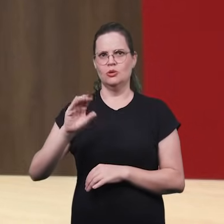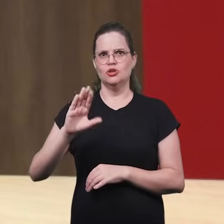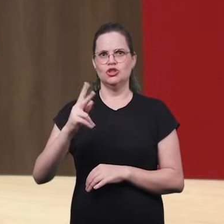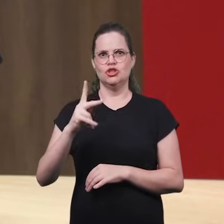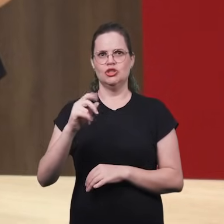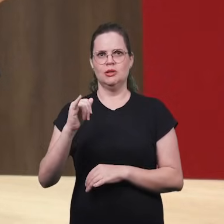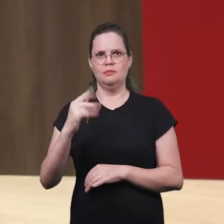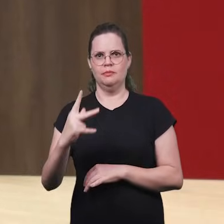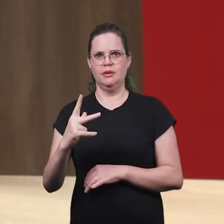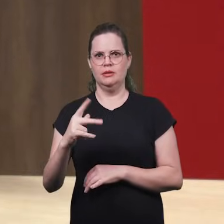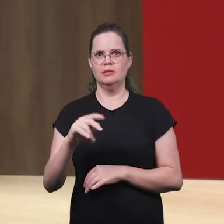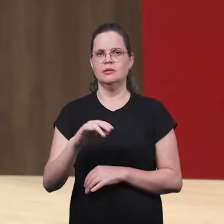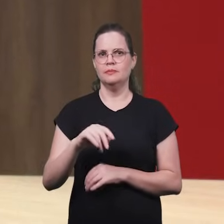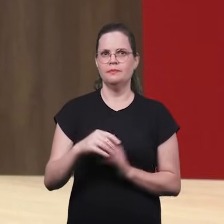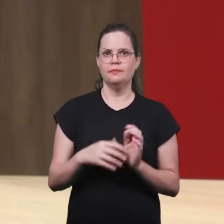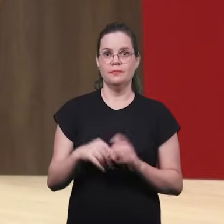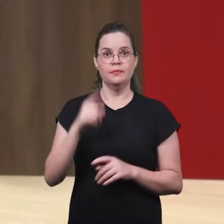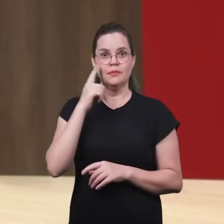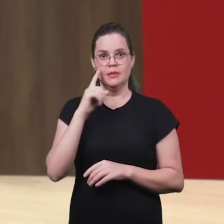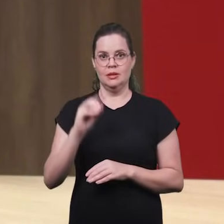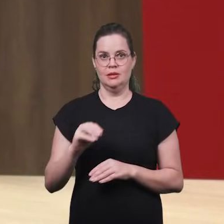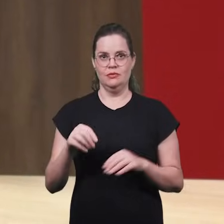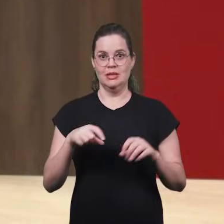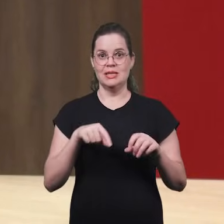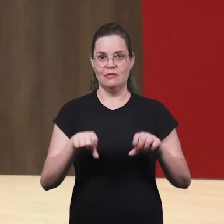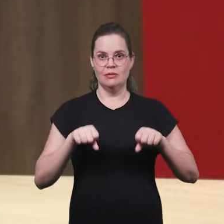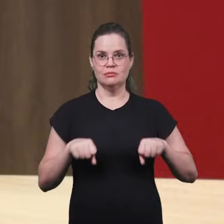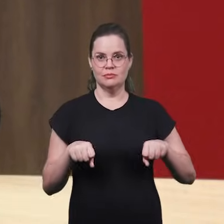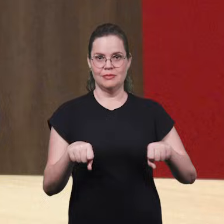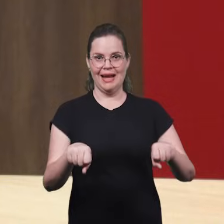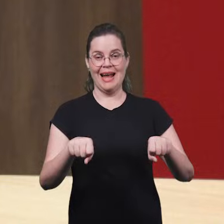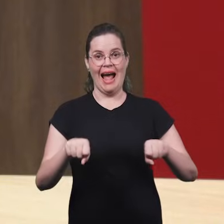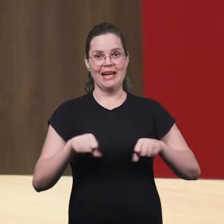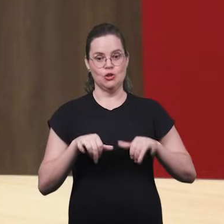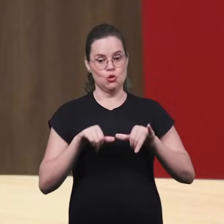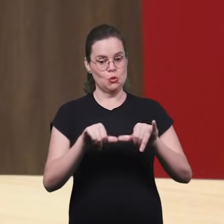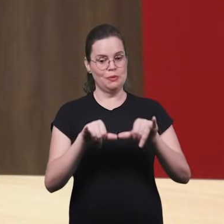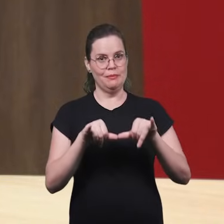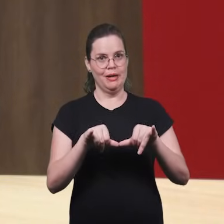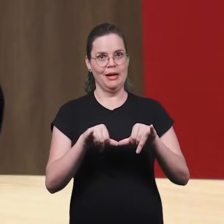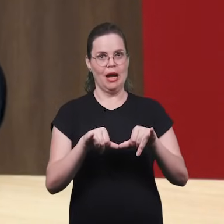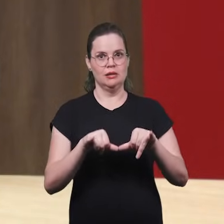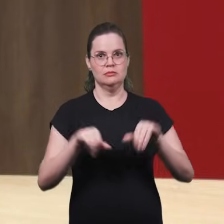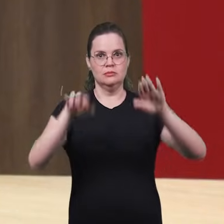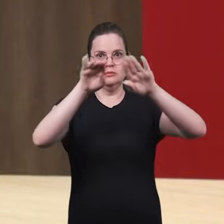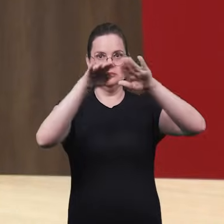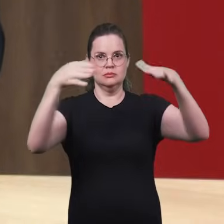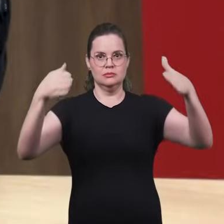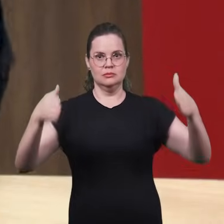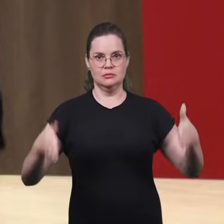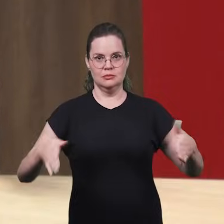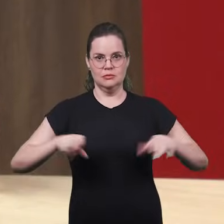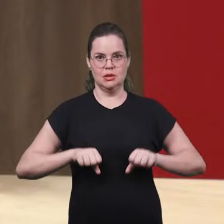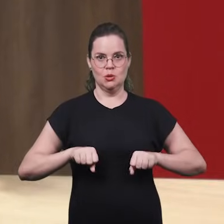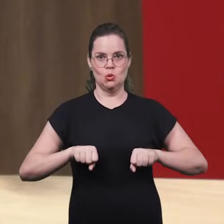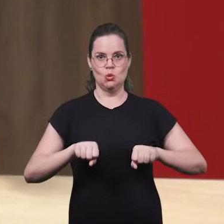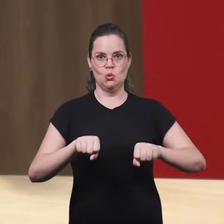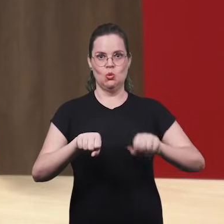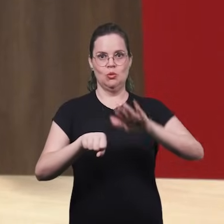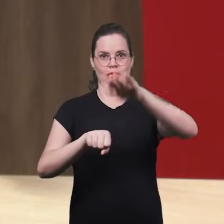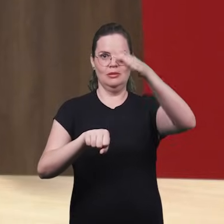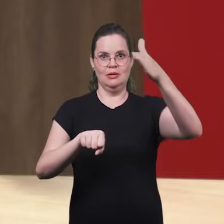Vai viabilizar isso. Você vai passar pelo seu carrinho por um sistema de